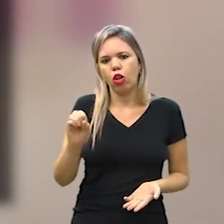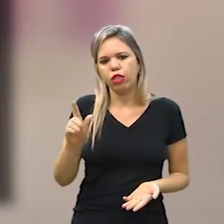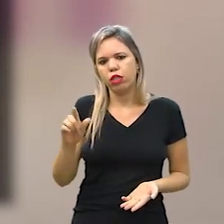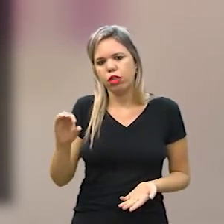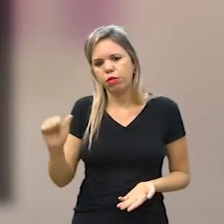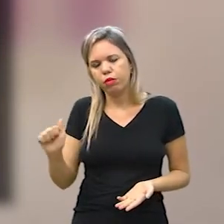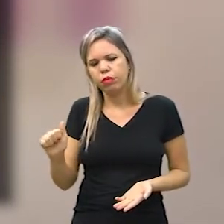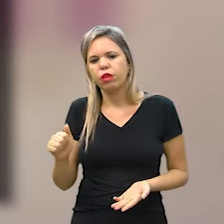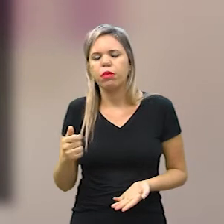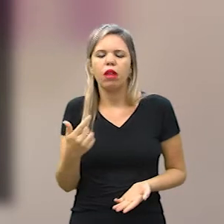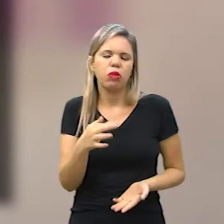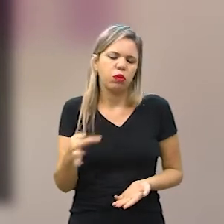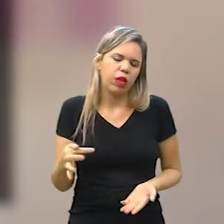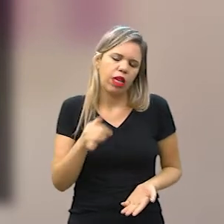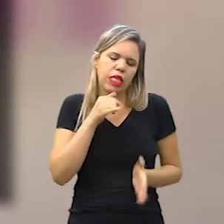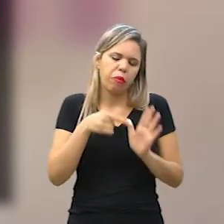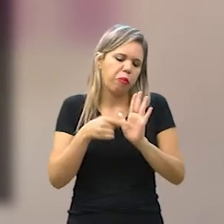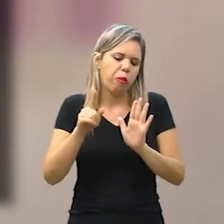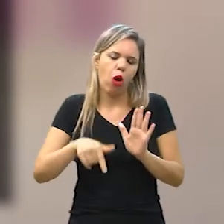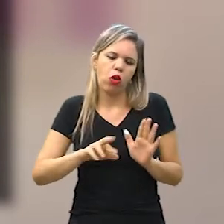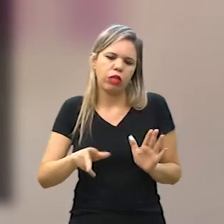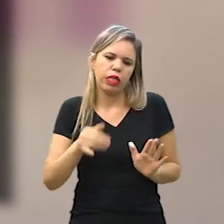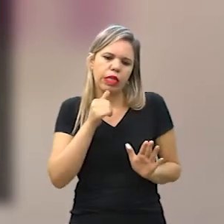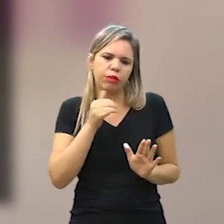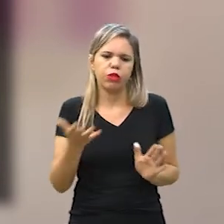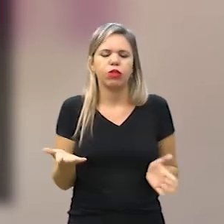não tem esses sintomas clássicos de